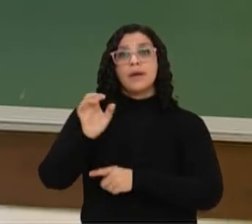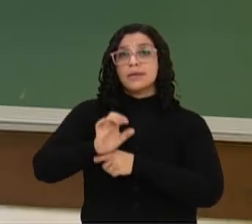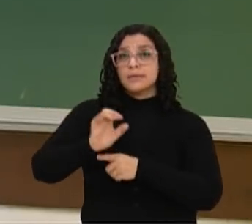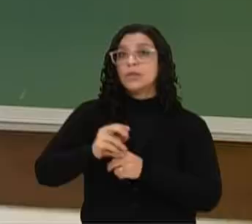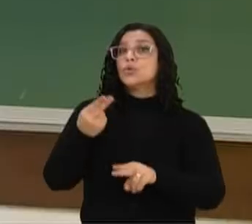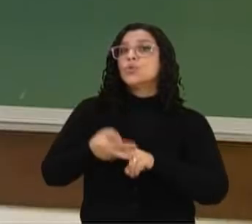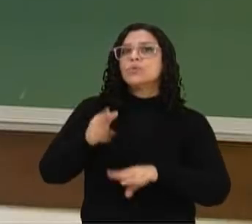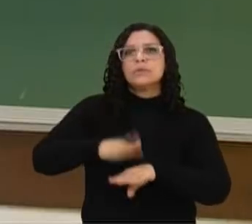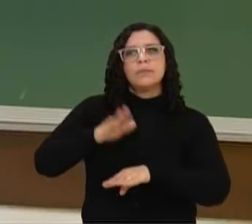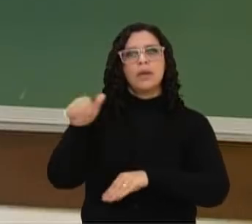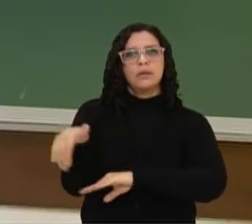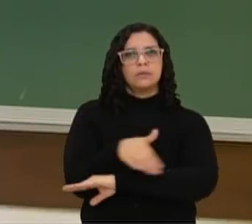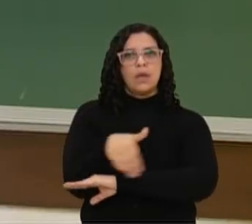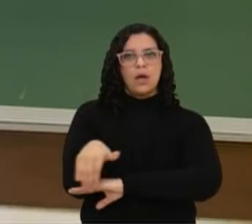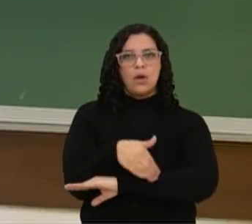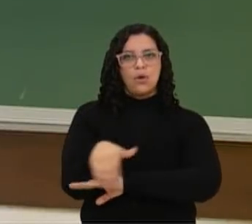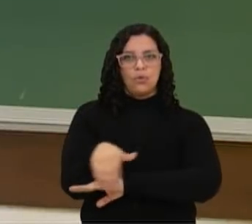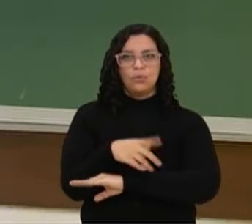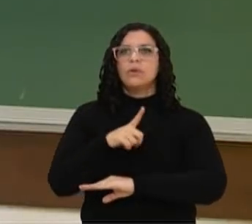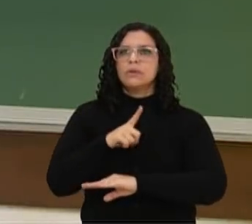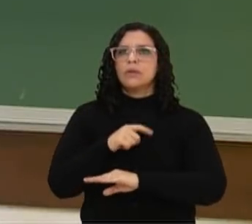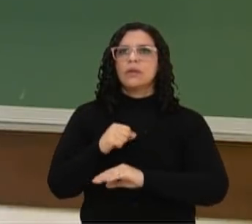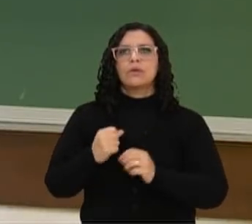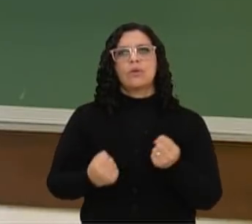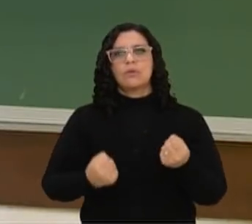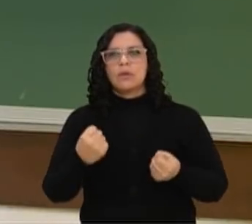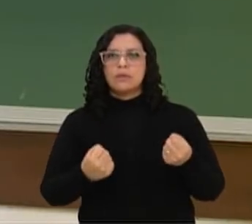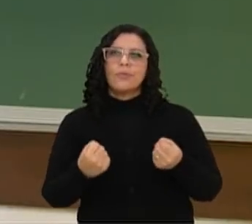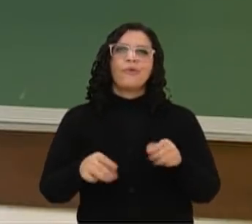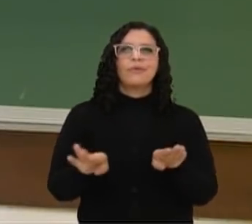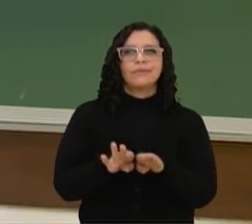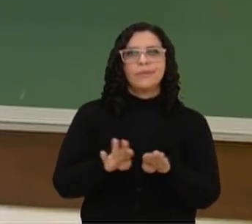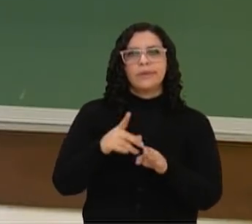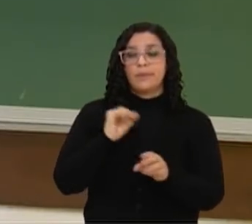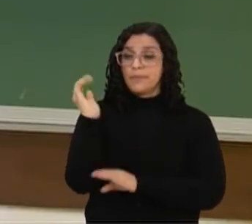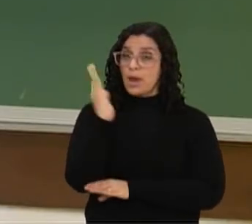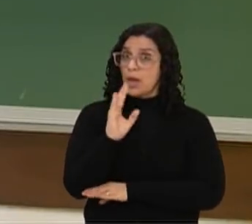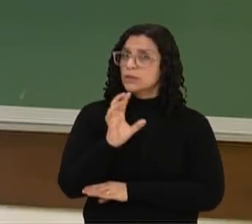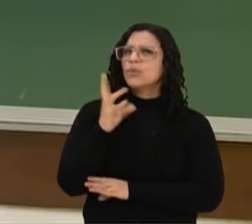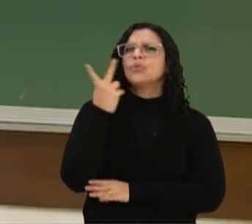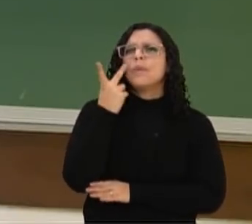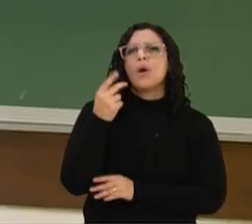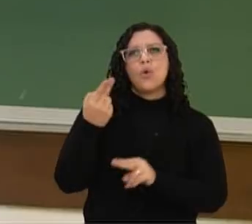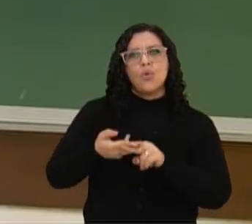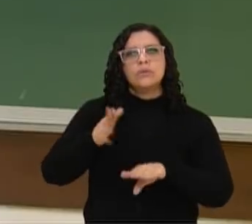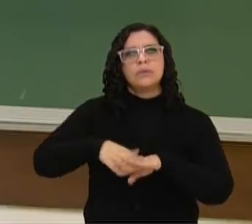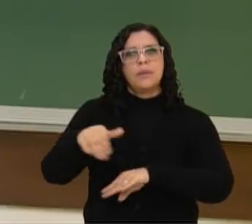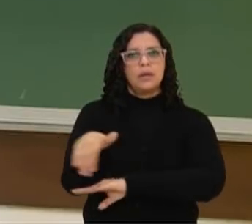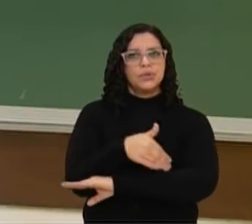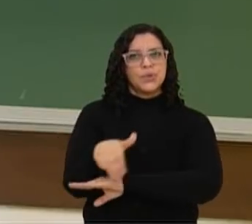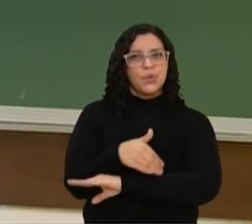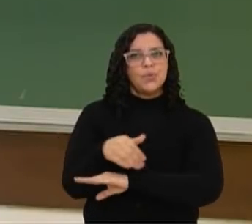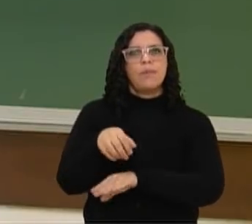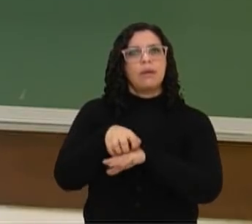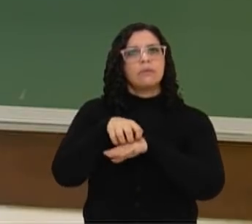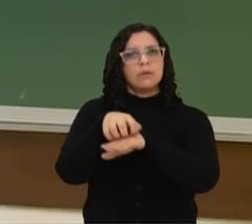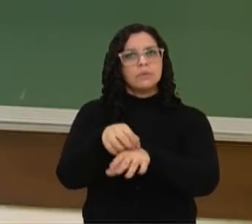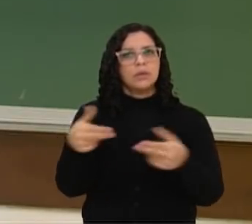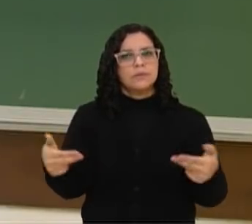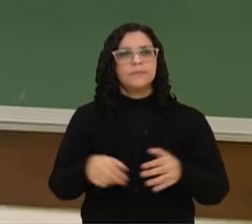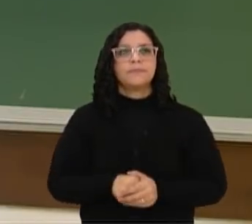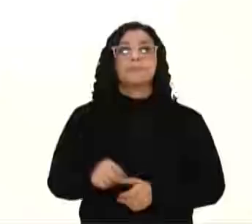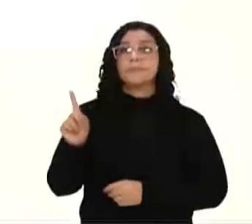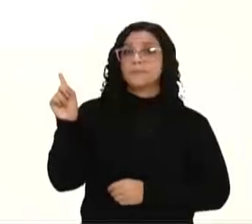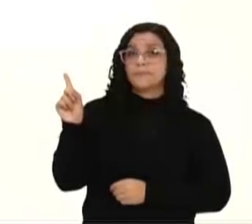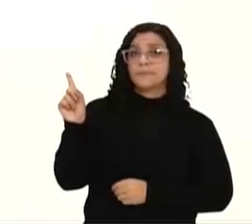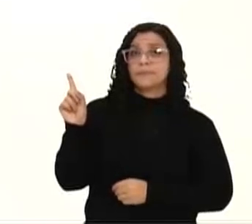aqui são as rodovias também, como o Brasil inteiro, né? É uma característica do Brasil.